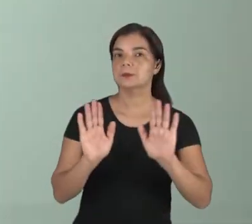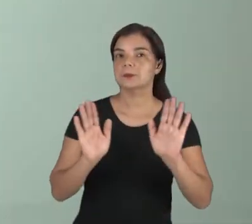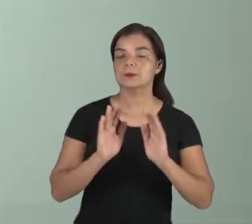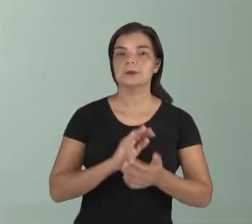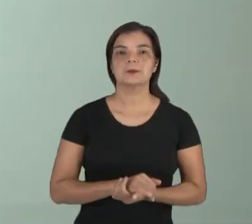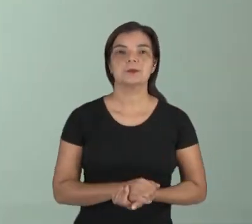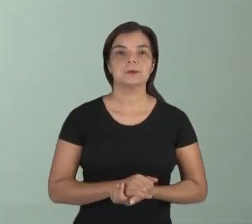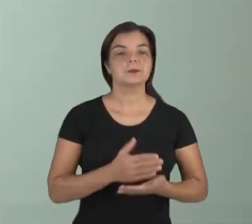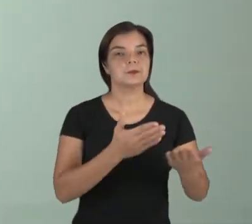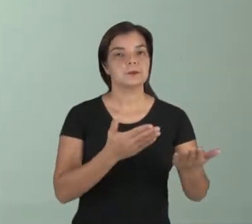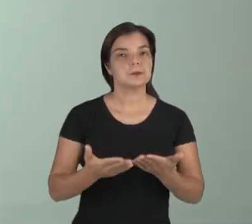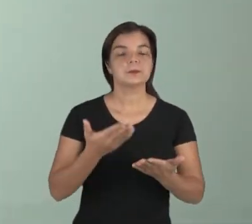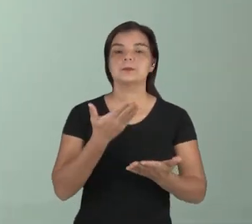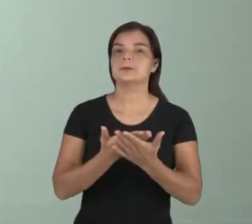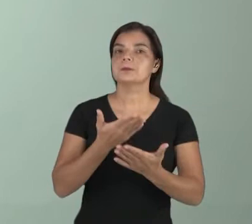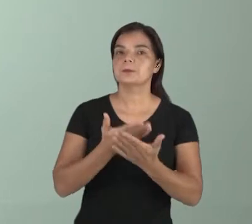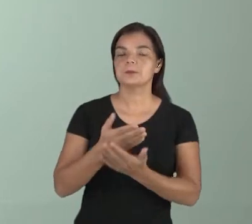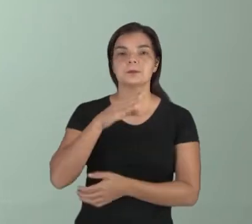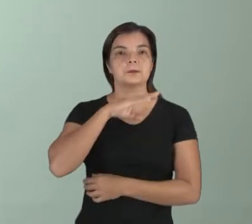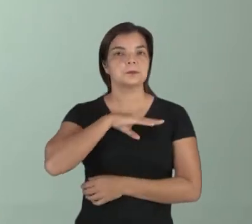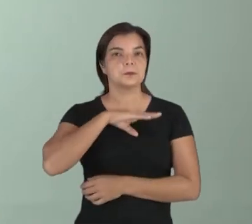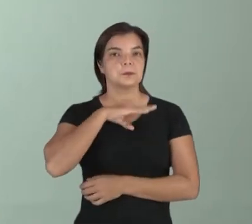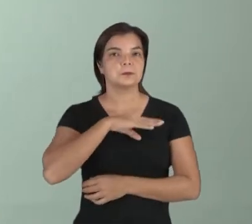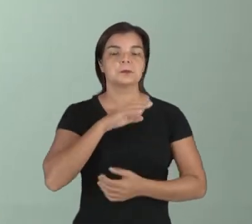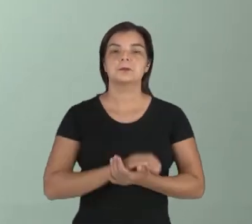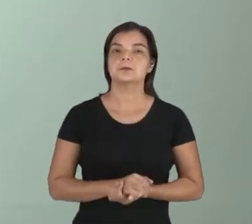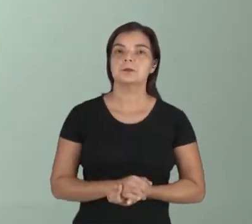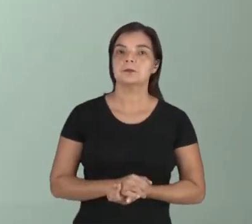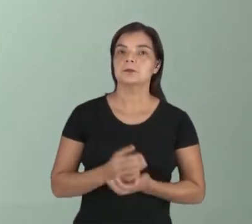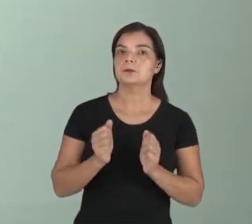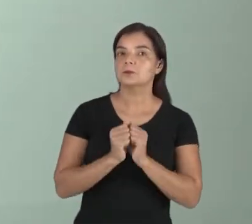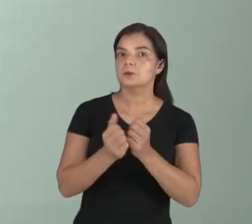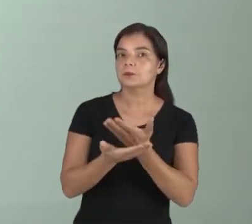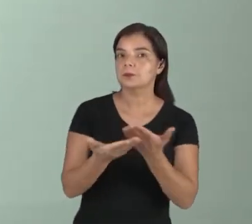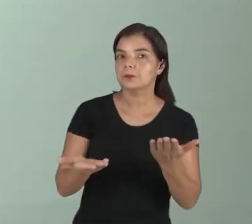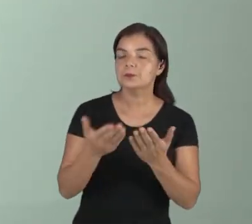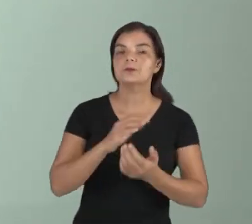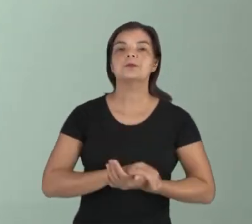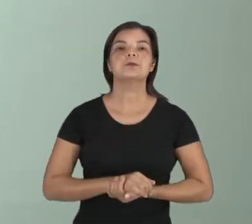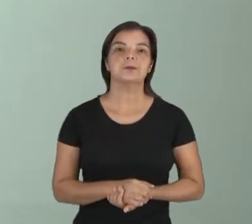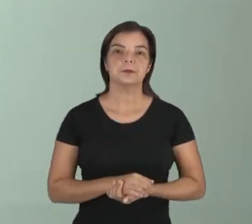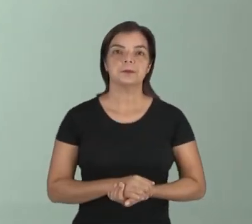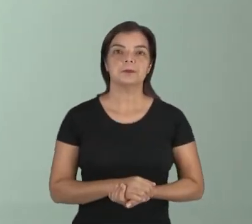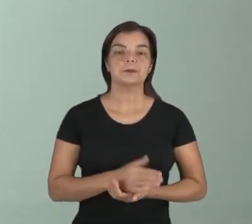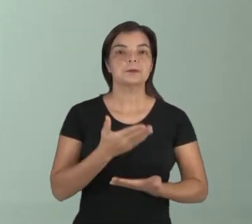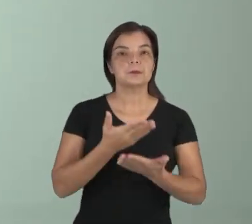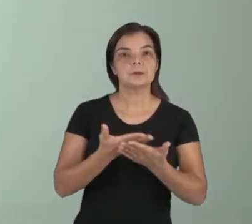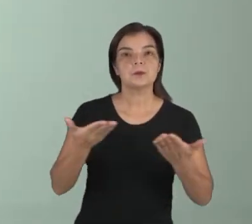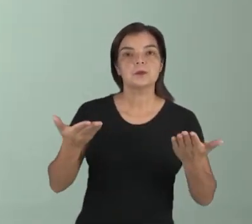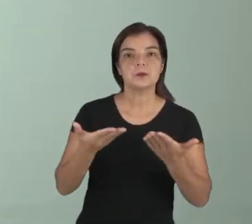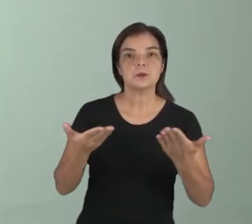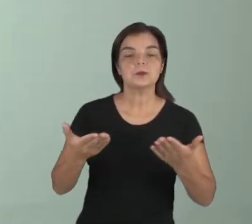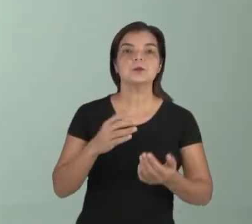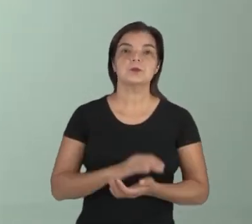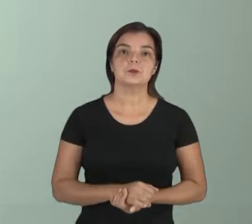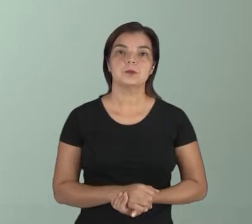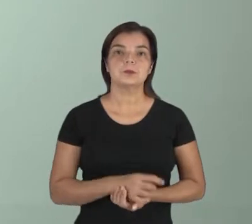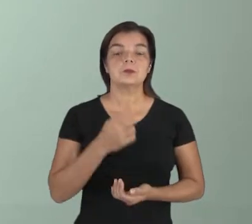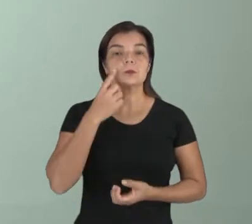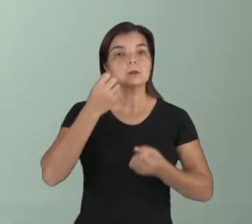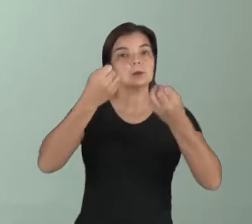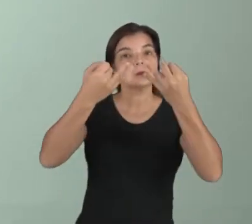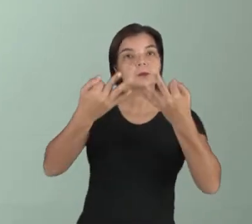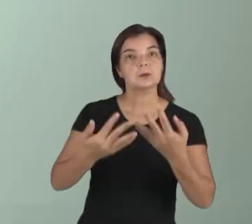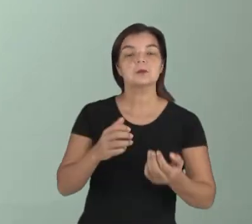Olá, vamos a mais uma aula de português. Estou aqui com vocês novamente. Nessa aula de hoje, nós vamos